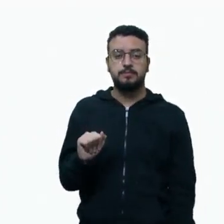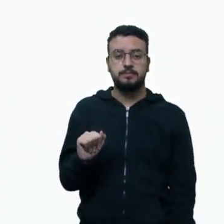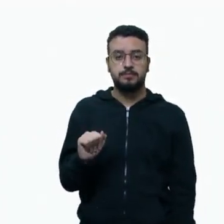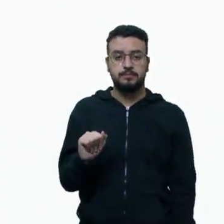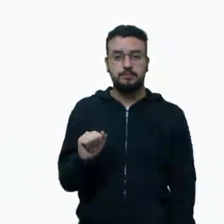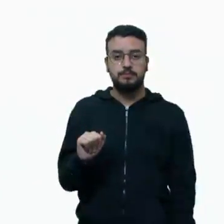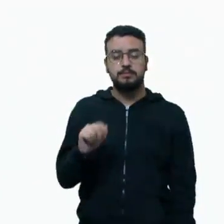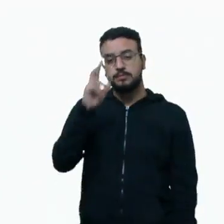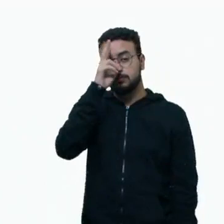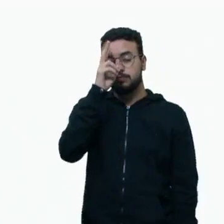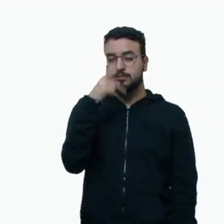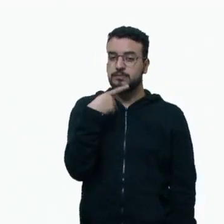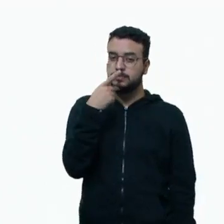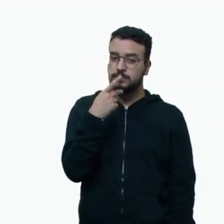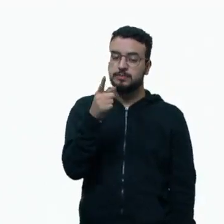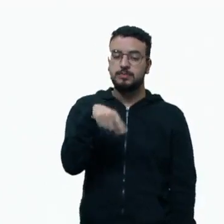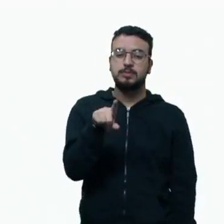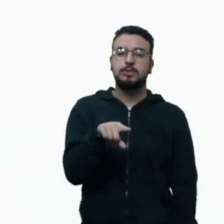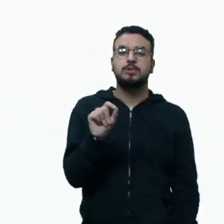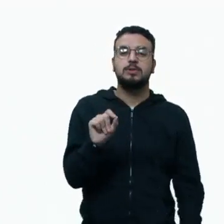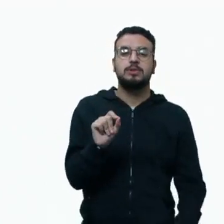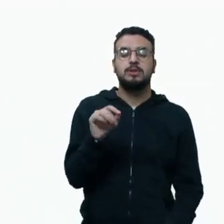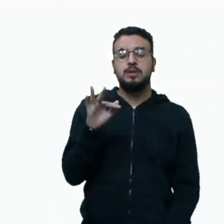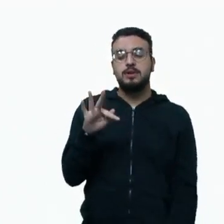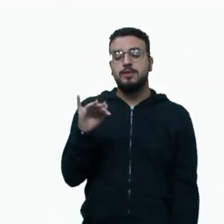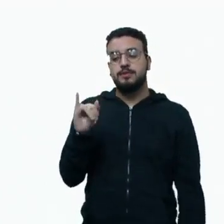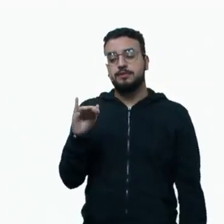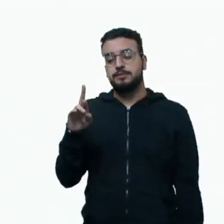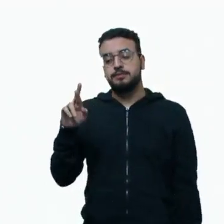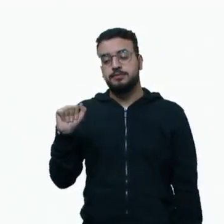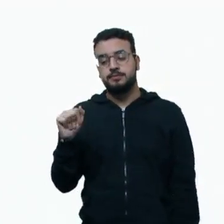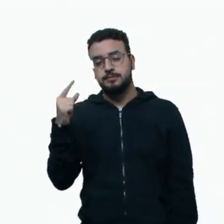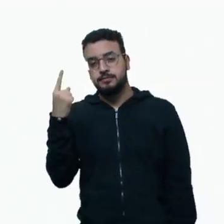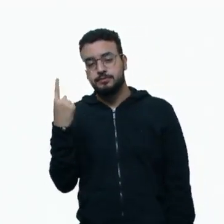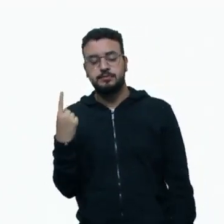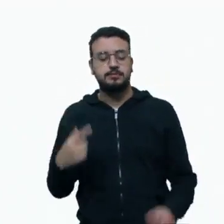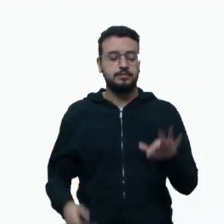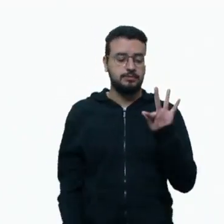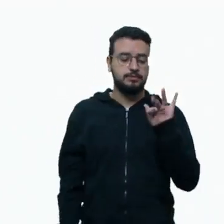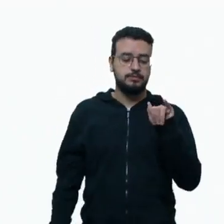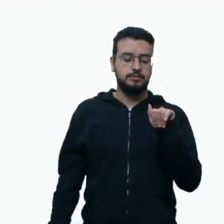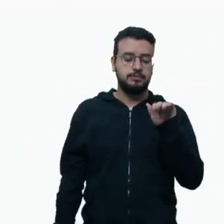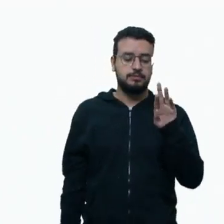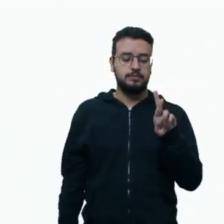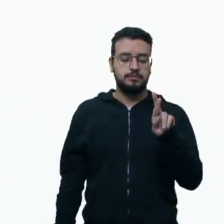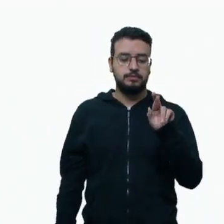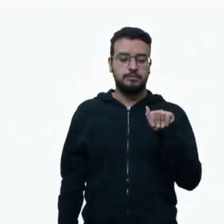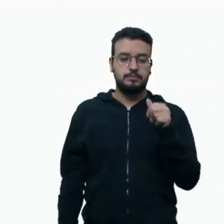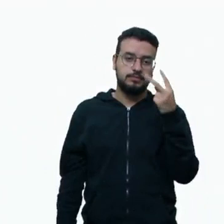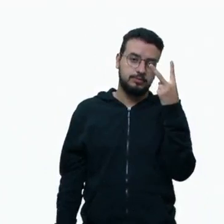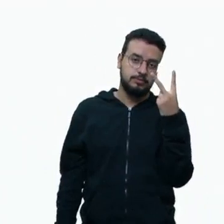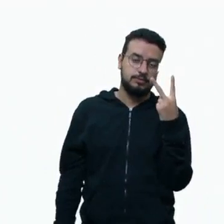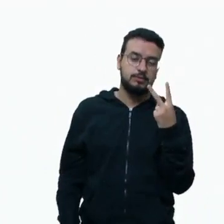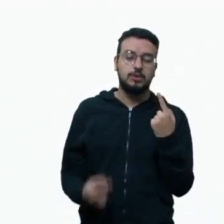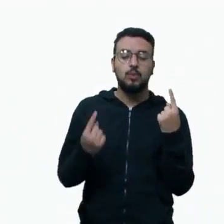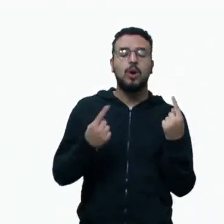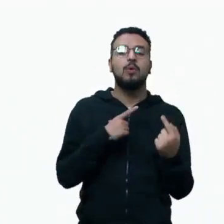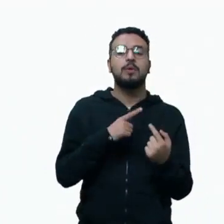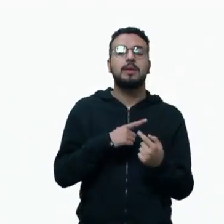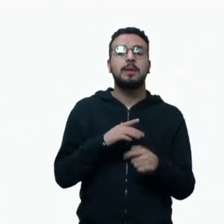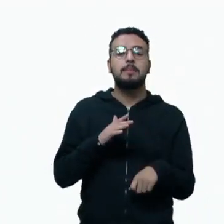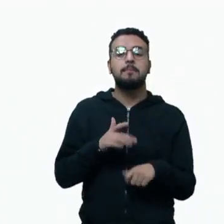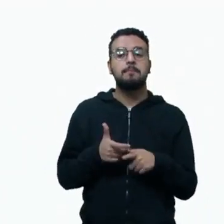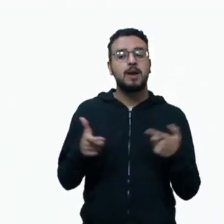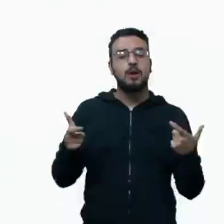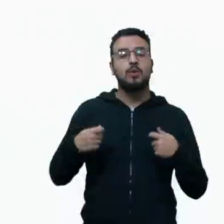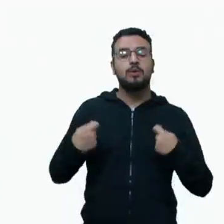tá? Lembra que eu falei para vocês de fibra do tipo 1, fibra do tipo 2, qual que possui uma maior necessidade